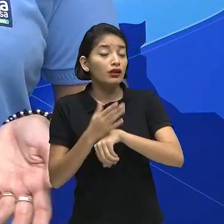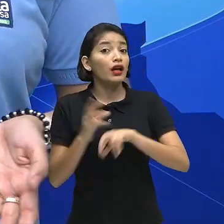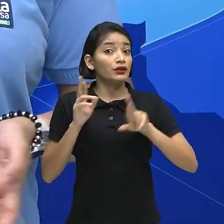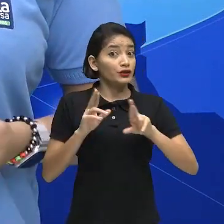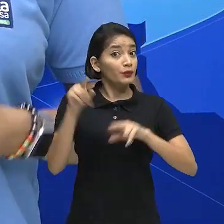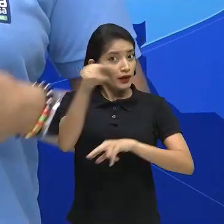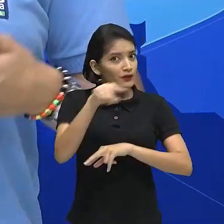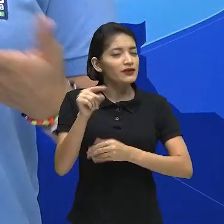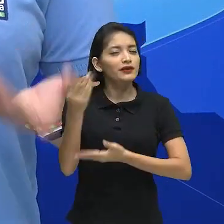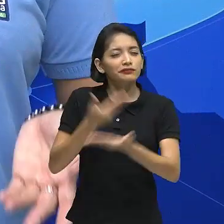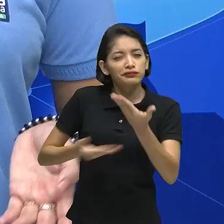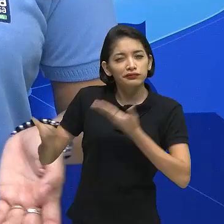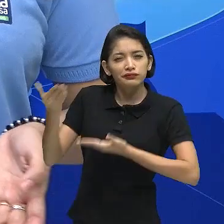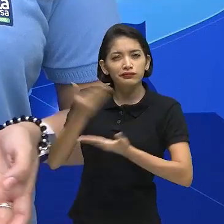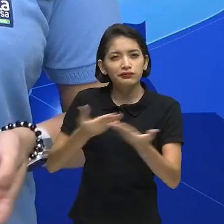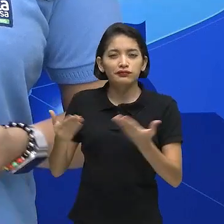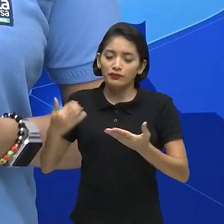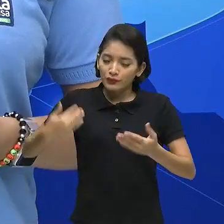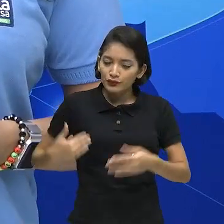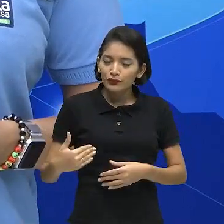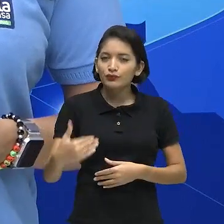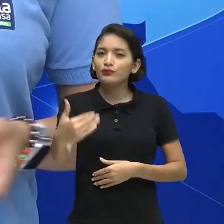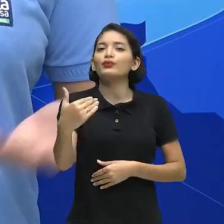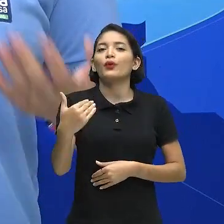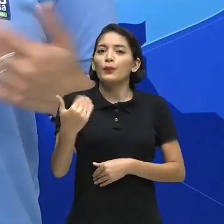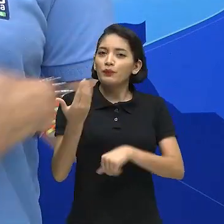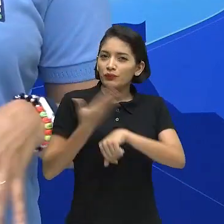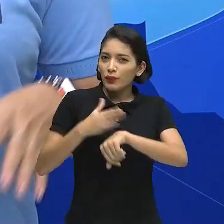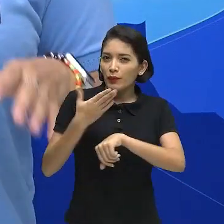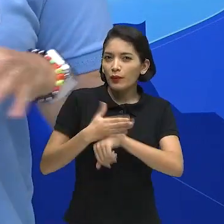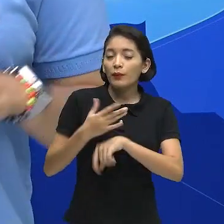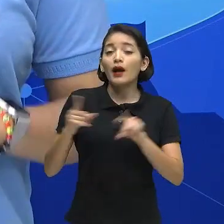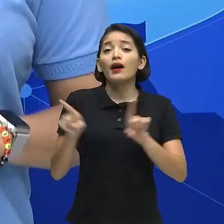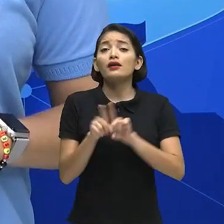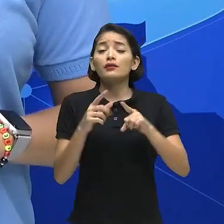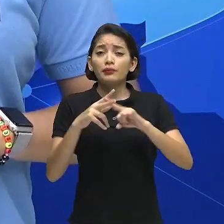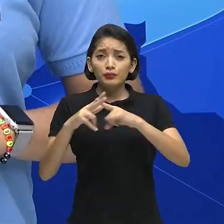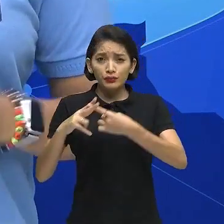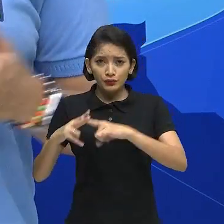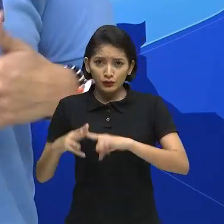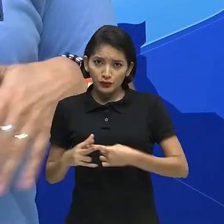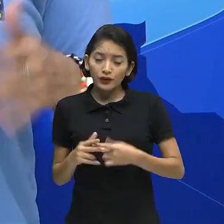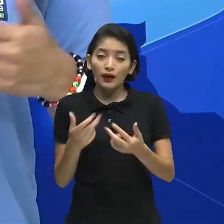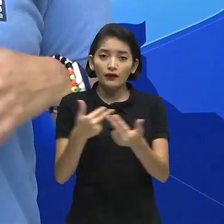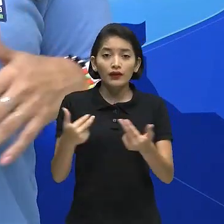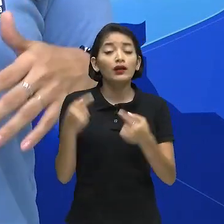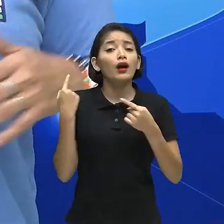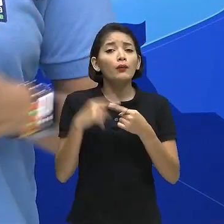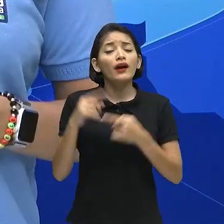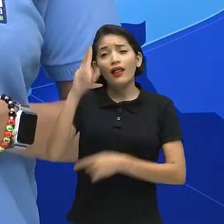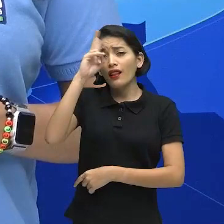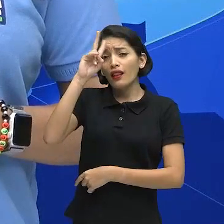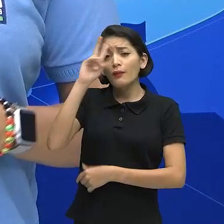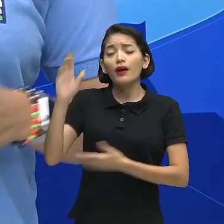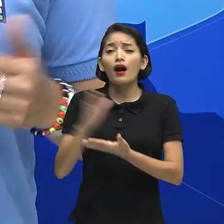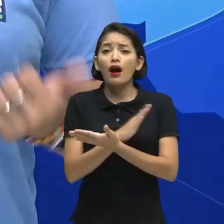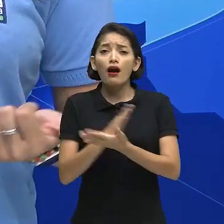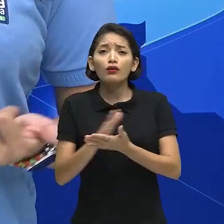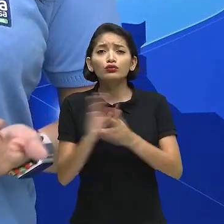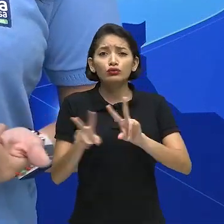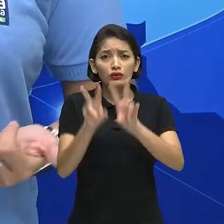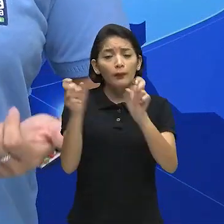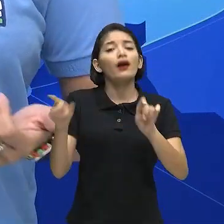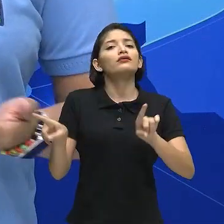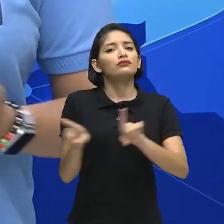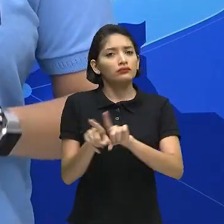de vocês durante ali a interatividade, né? Na correção das nossas atividades, porque a gente vai relembrar aí algumas questões que fazem